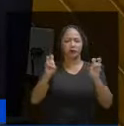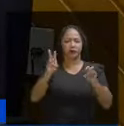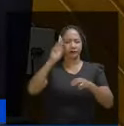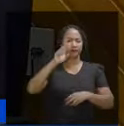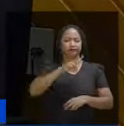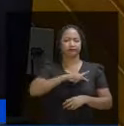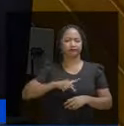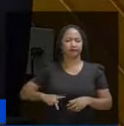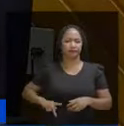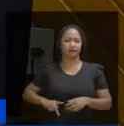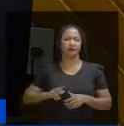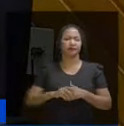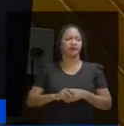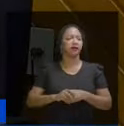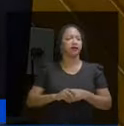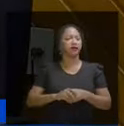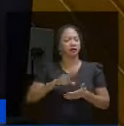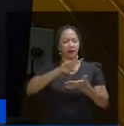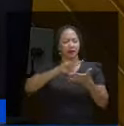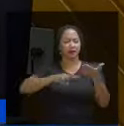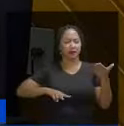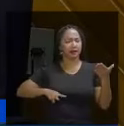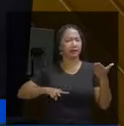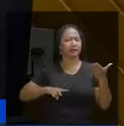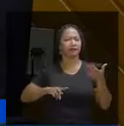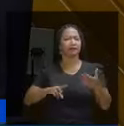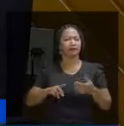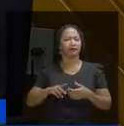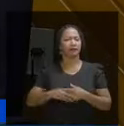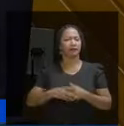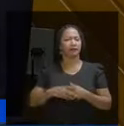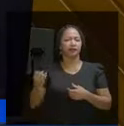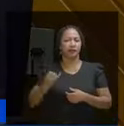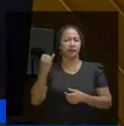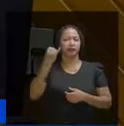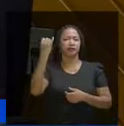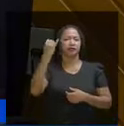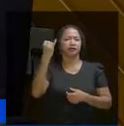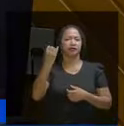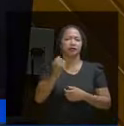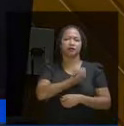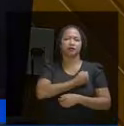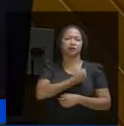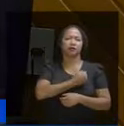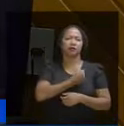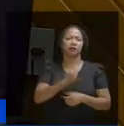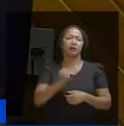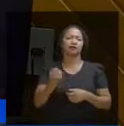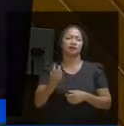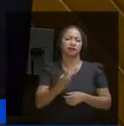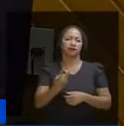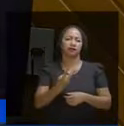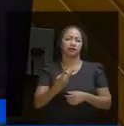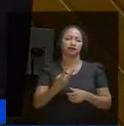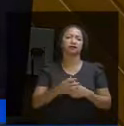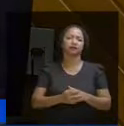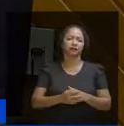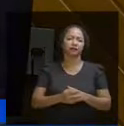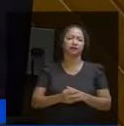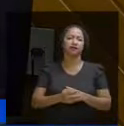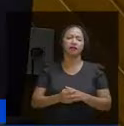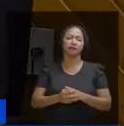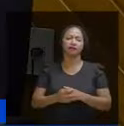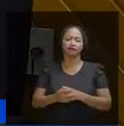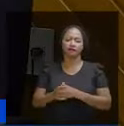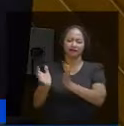presidente. Venho só para ler a parte que interessa. Item 2. Na espécie, o sistema de filiação